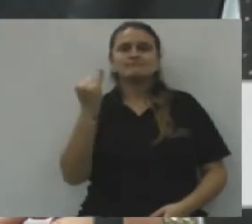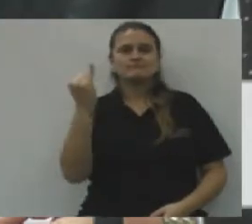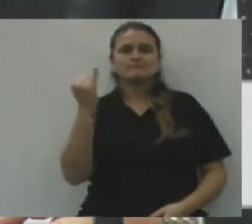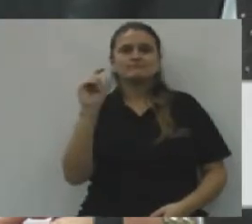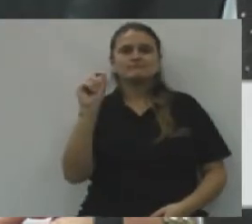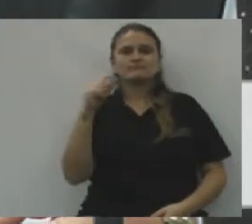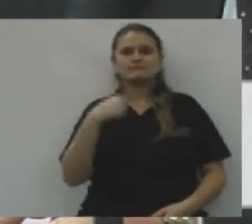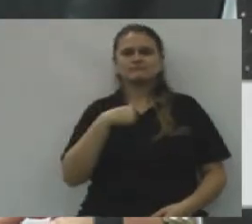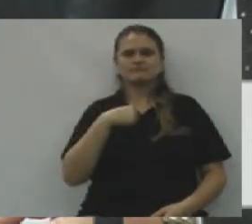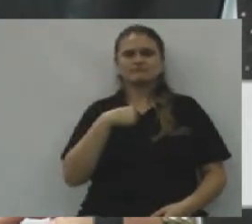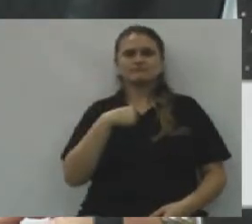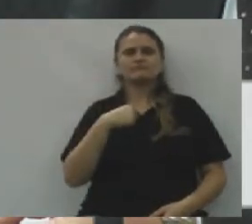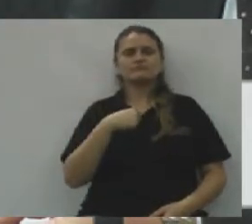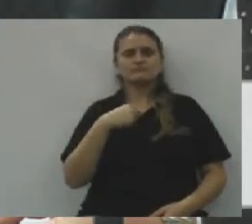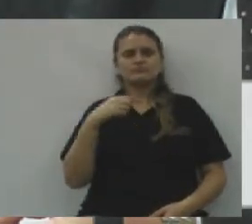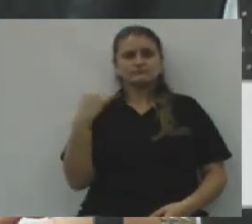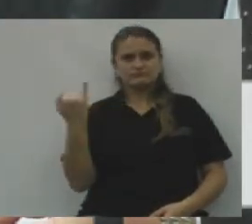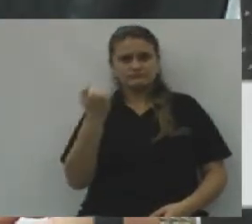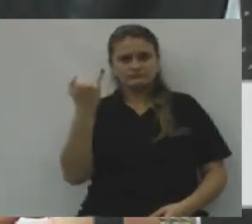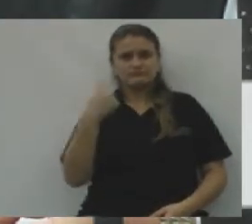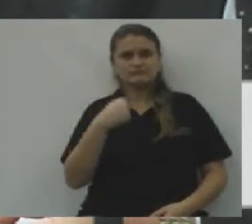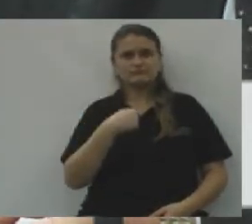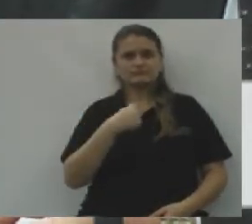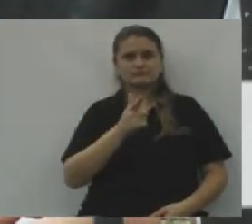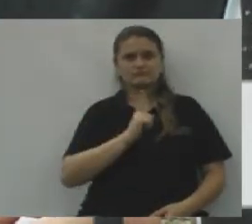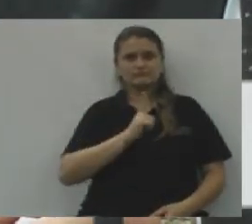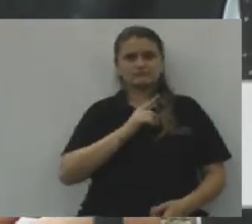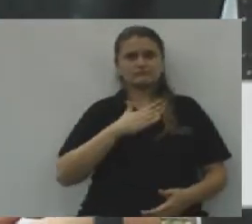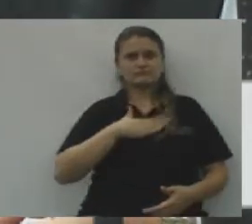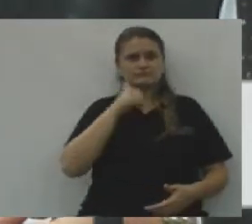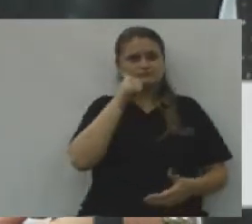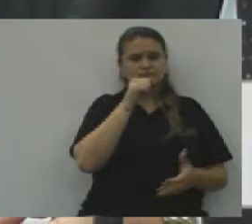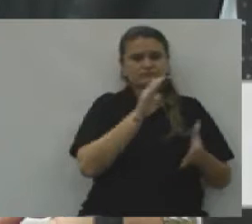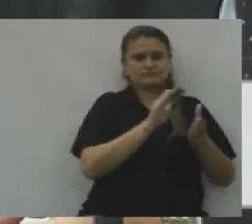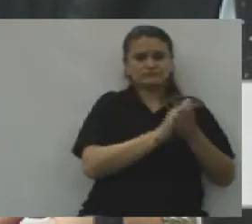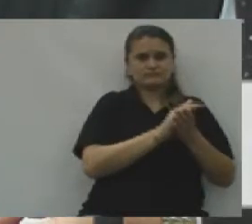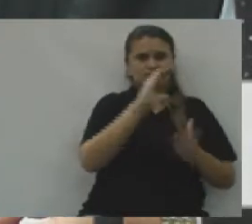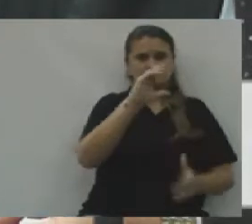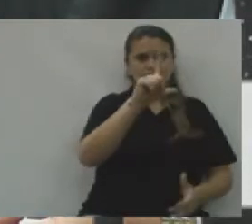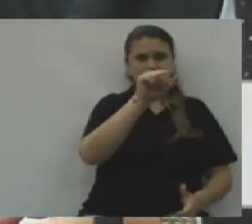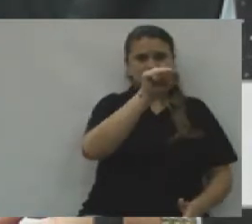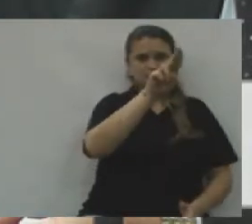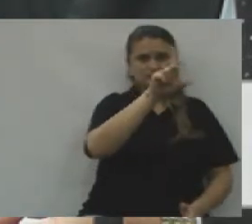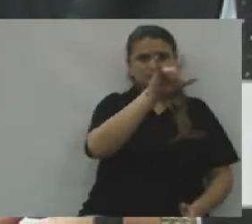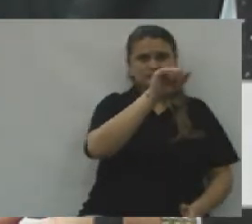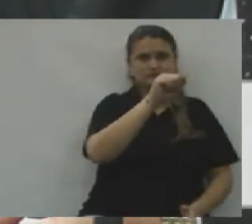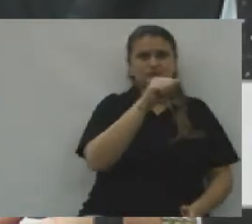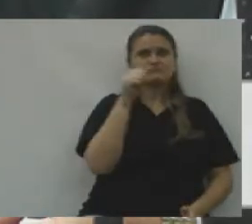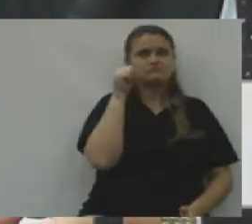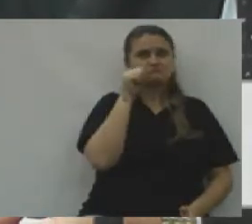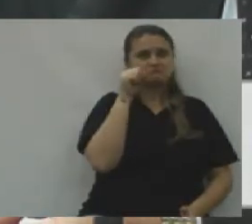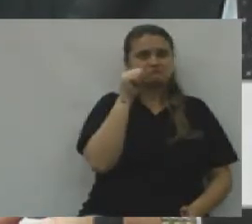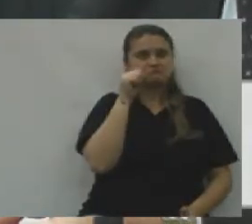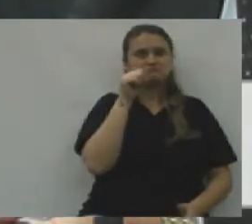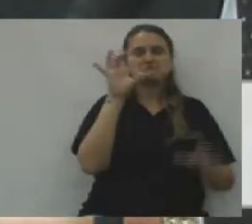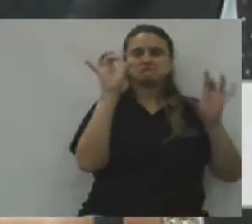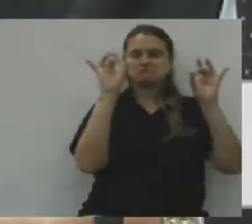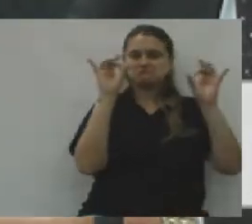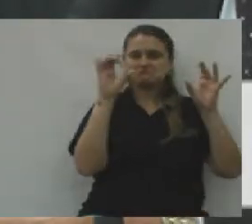o que eu seria, o que importasse é que eu tivesse a minha esposa, Cláudia, do meu lado, uma mulher guerreira